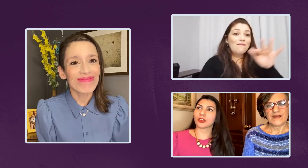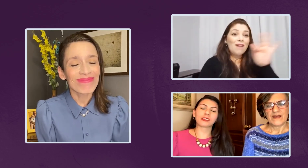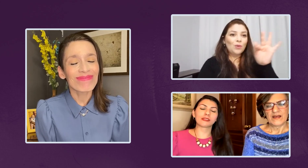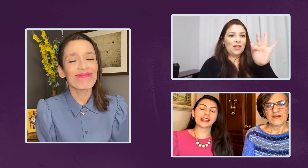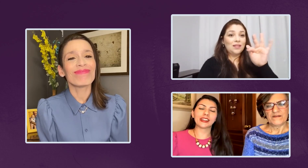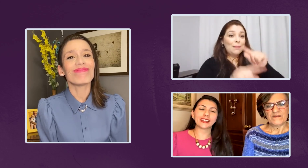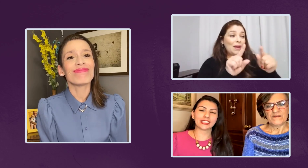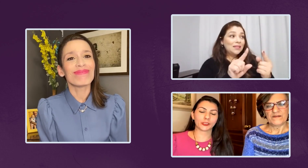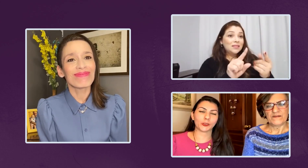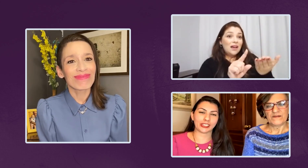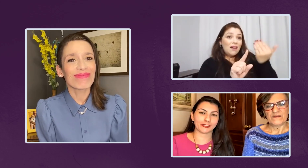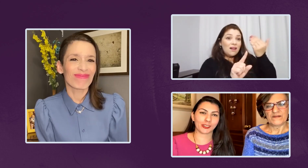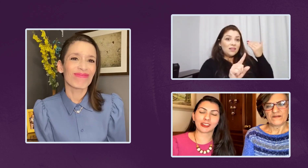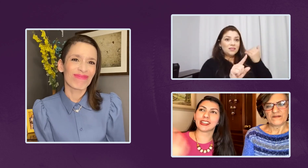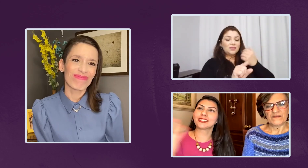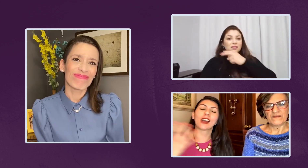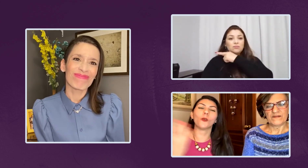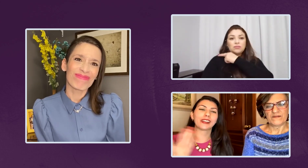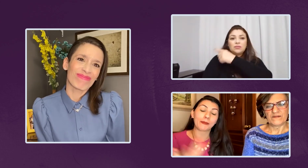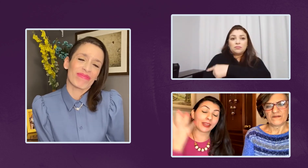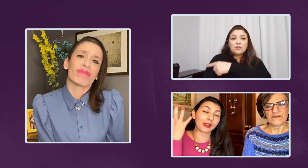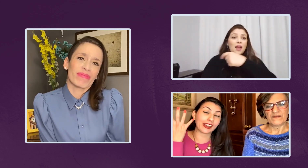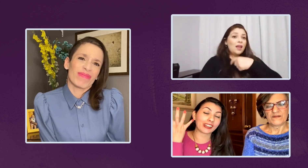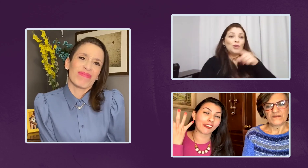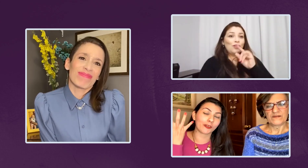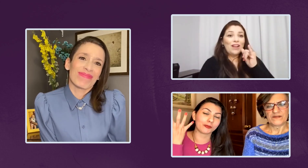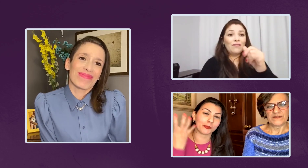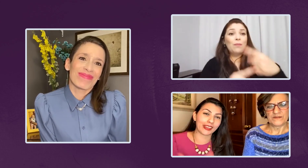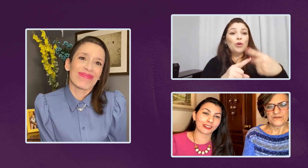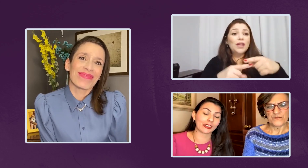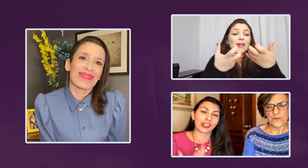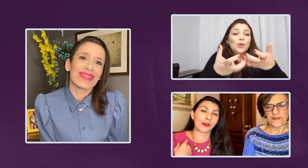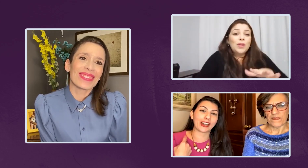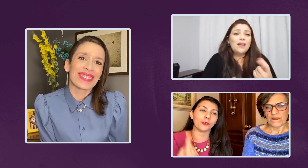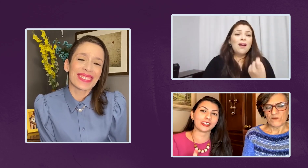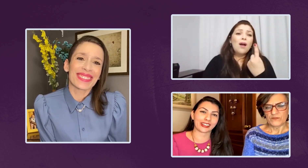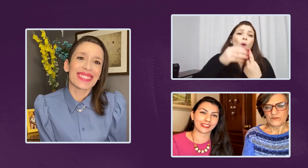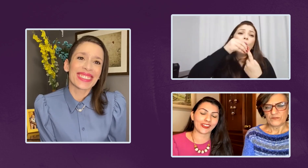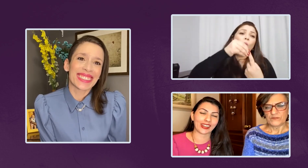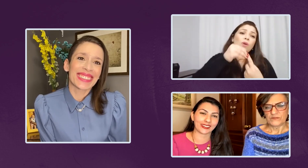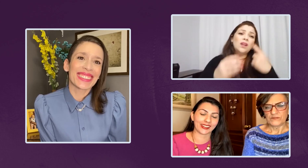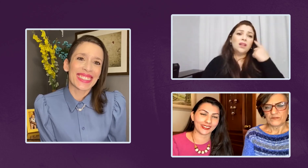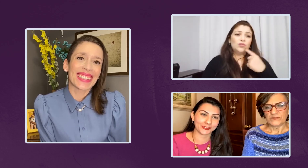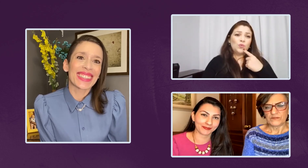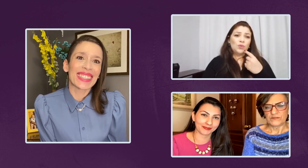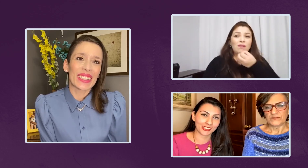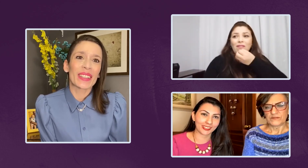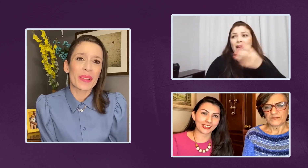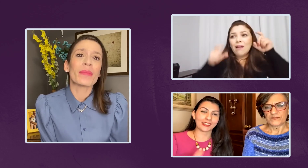Eu não queria ser surda, eu não queria ser a única, mas é porque eu estava num momento em que eu era a única diferente